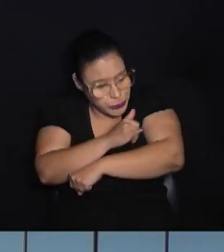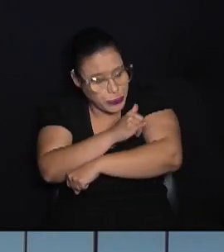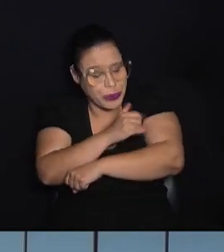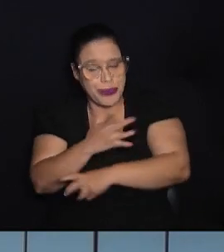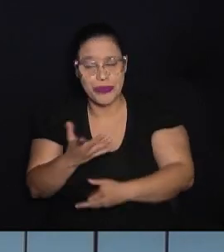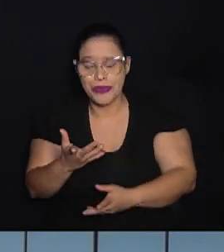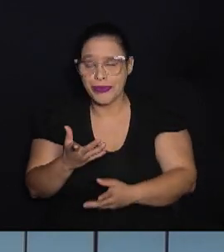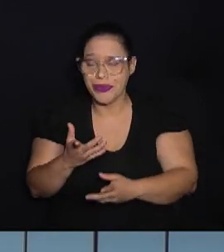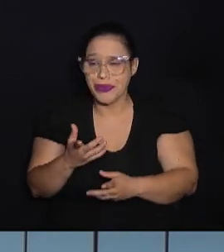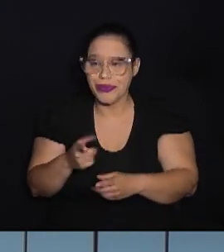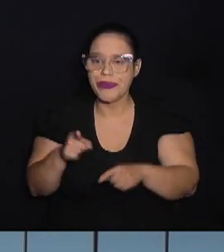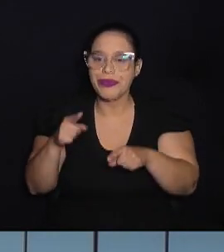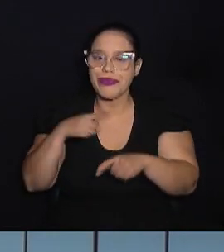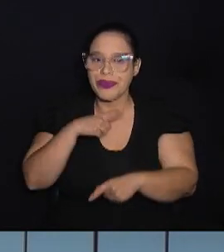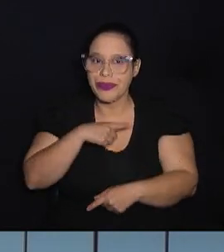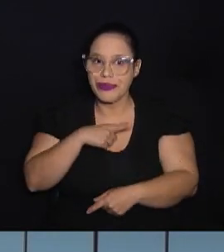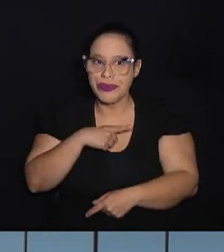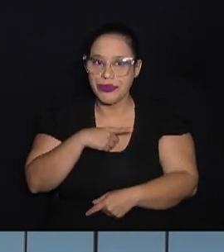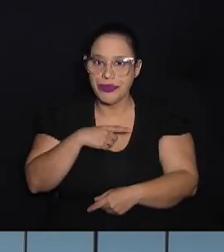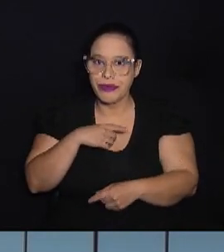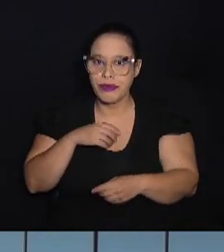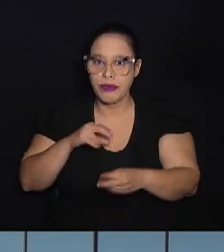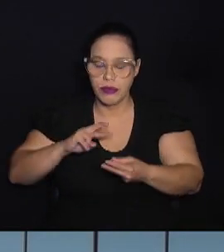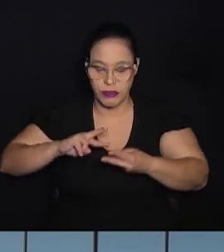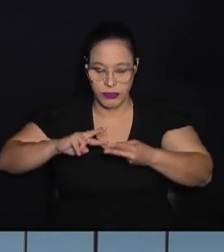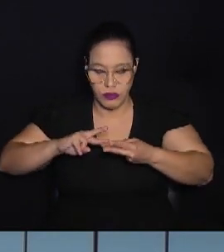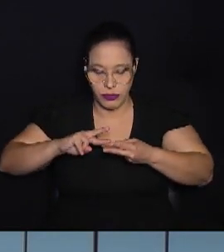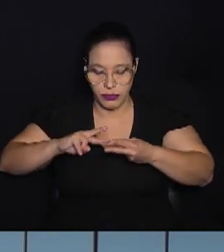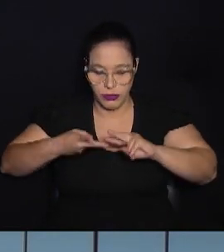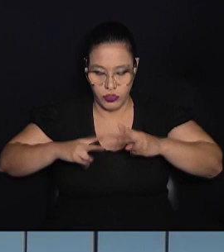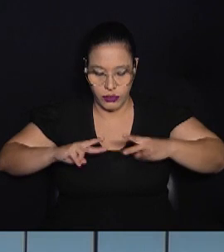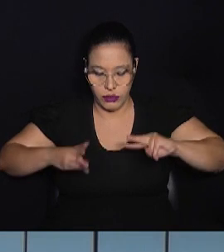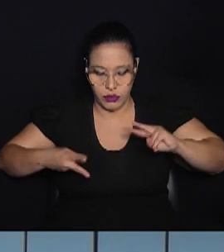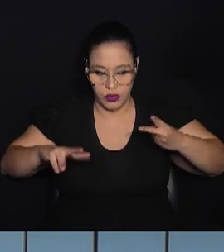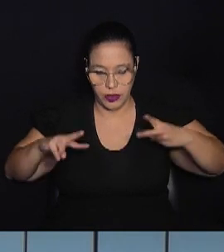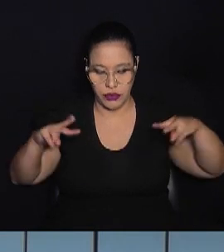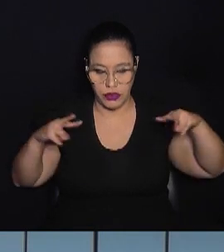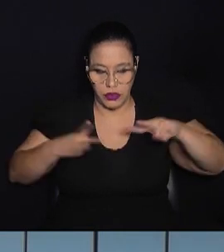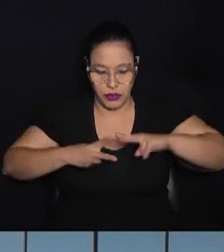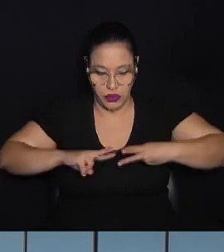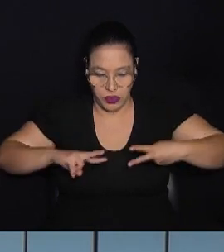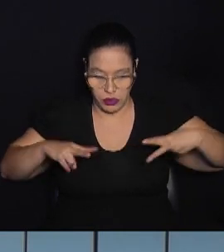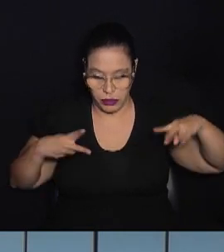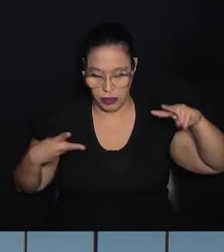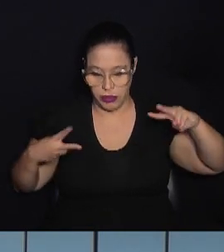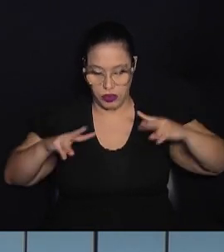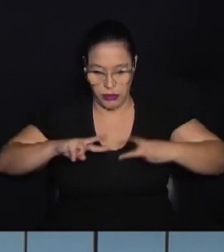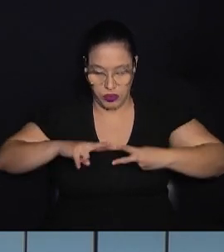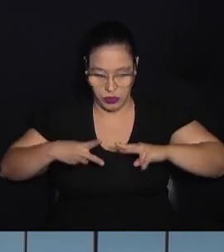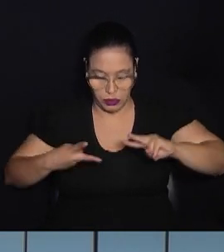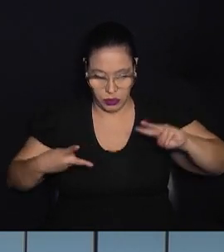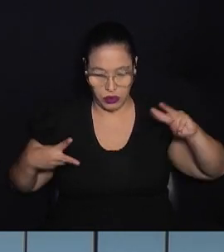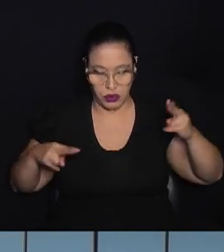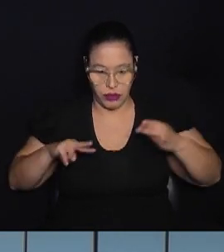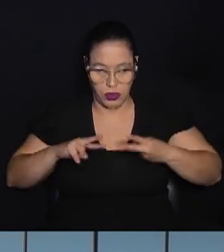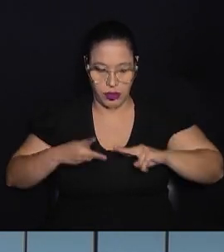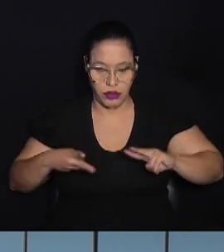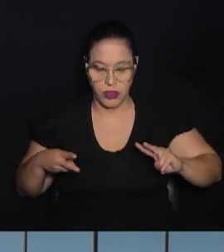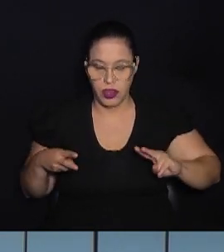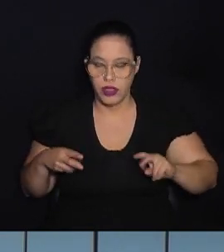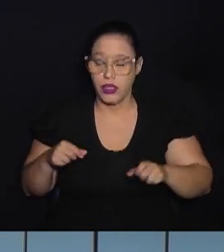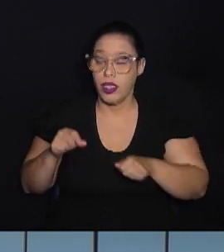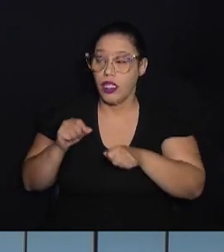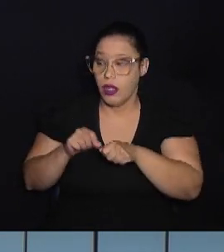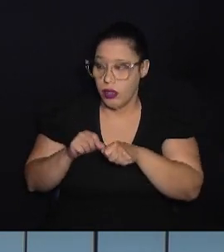deles, tem também a questão genética, que você mencionou um pouquinho, né? Gostaria que você explicasse sobre esse fator.